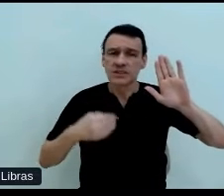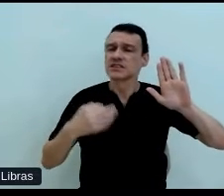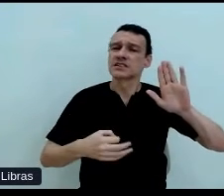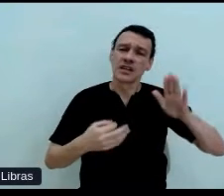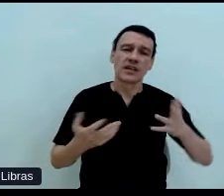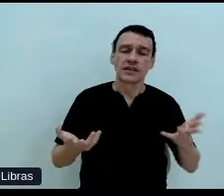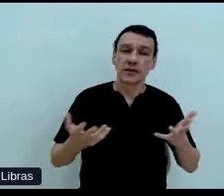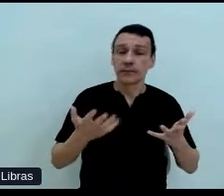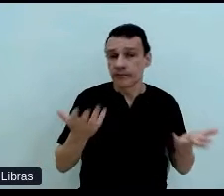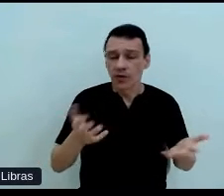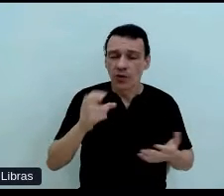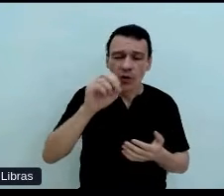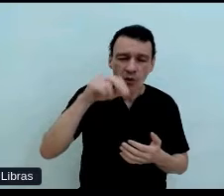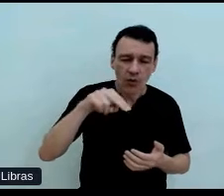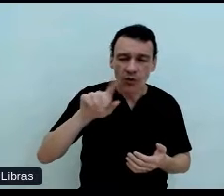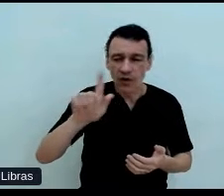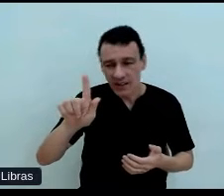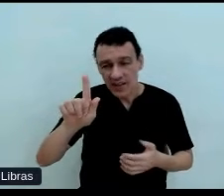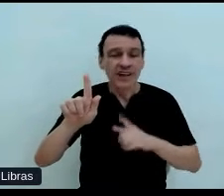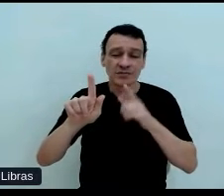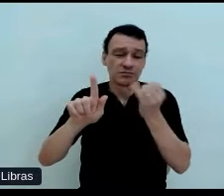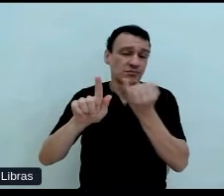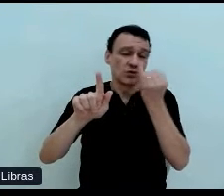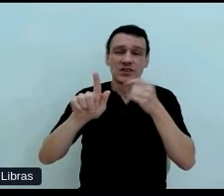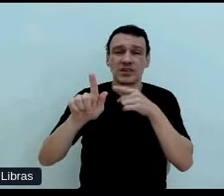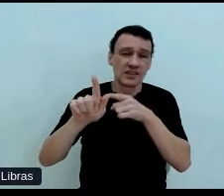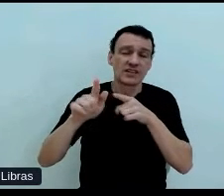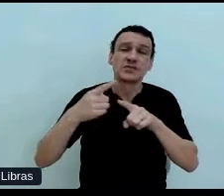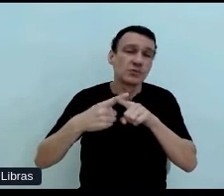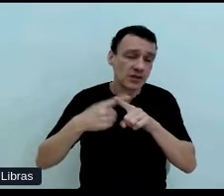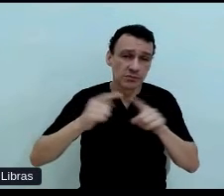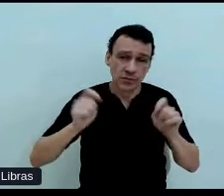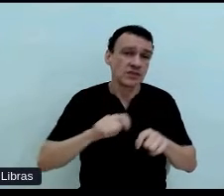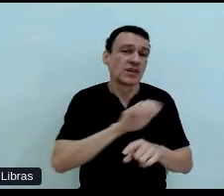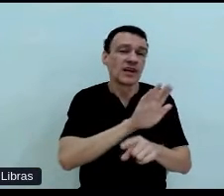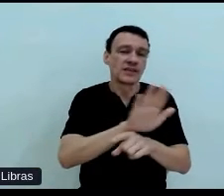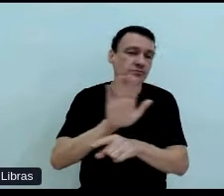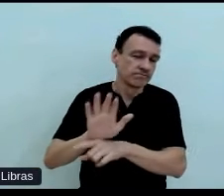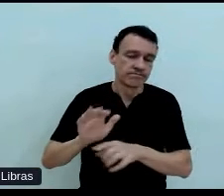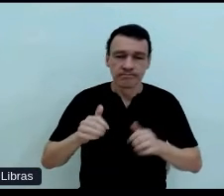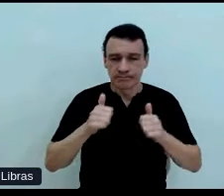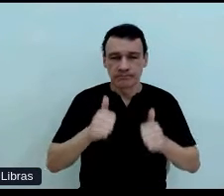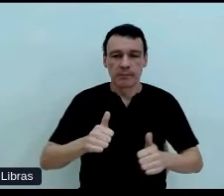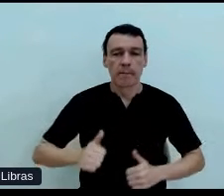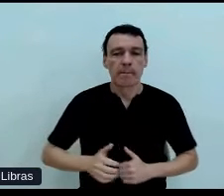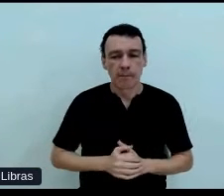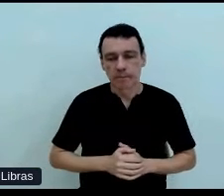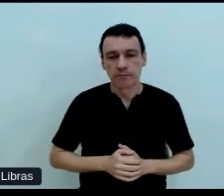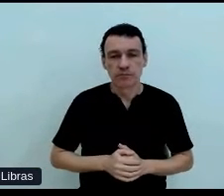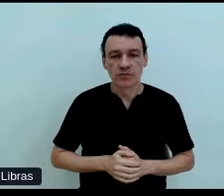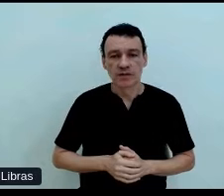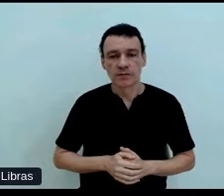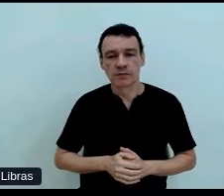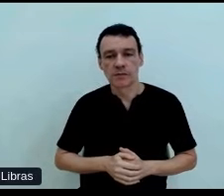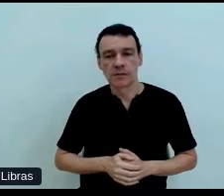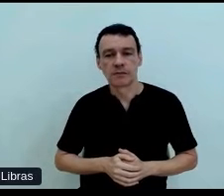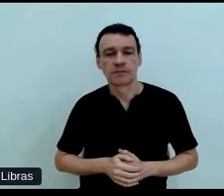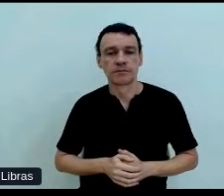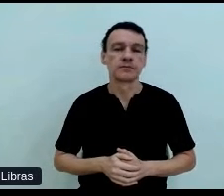não governamentais são importantes nesse caso aqui, mas, na verdade, os atores